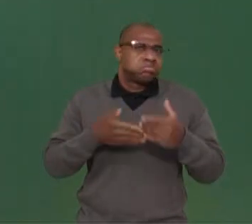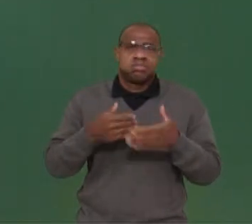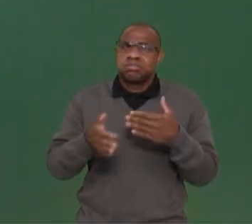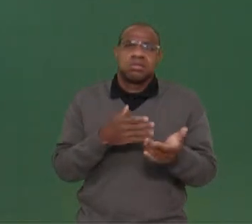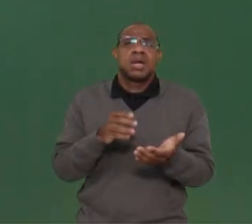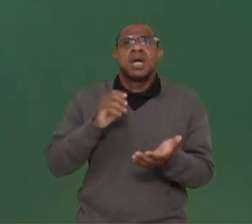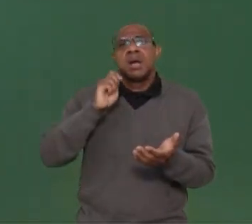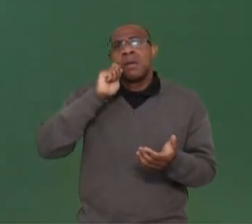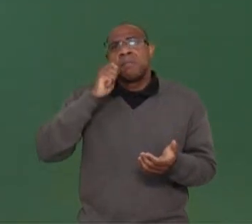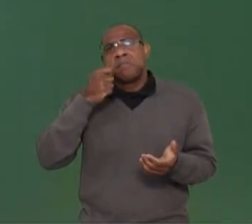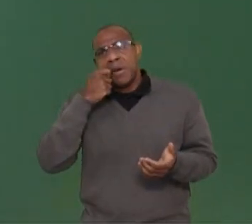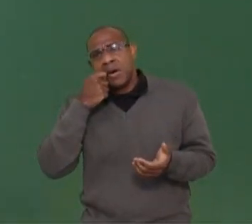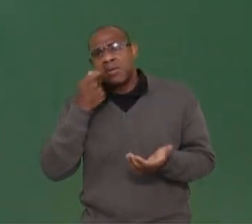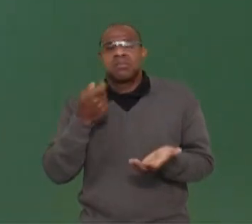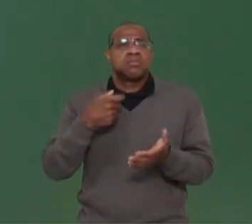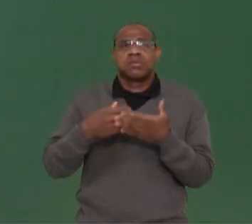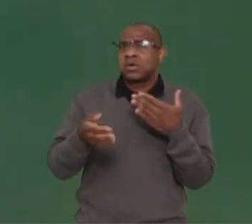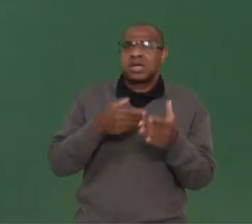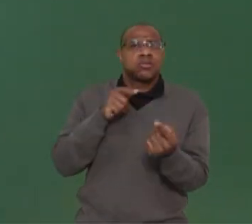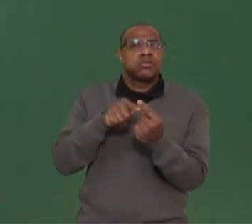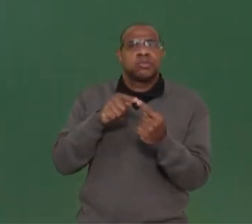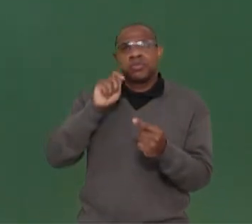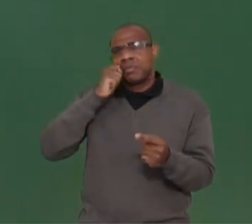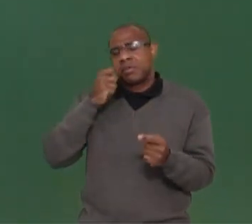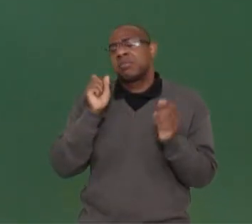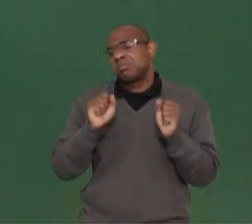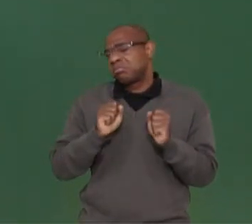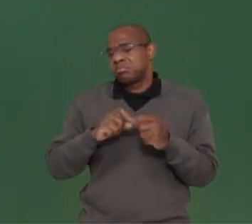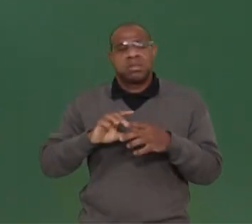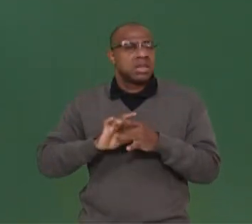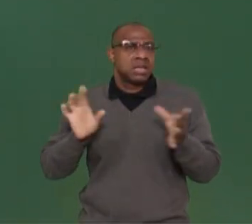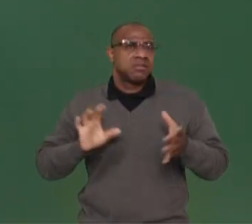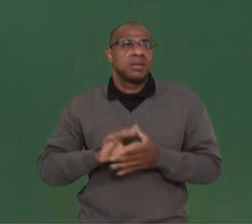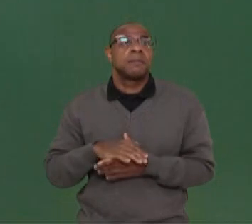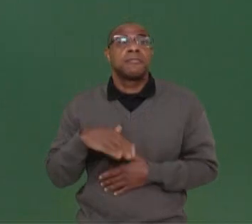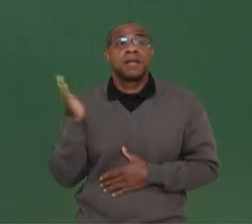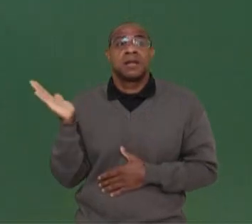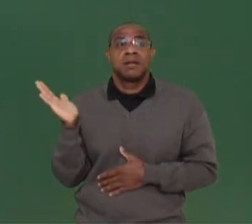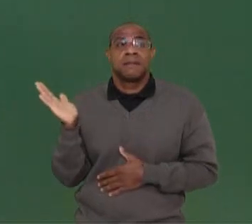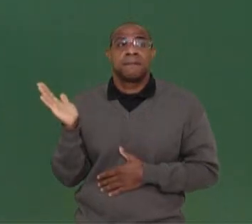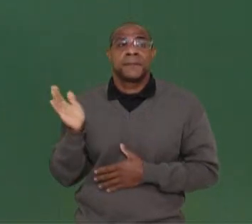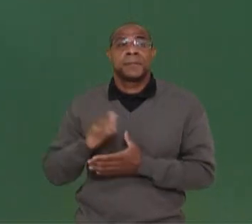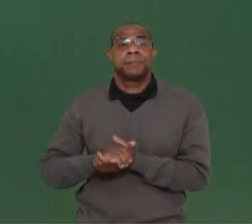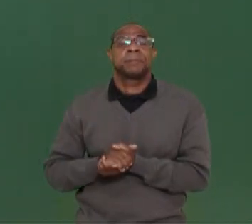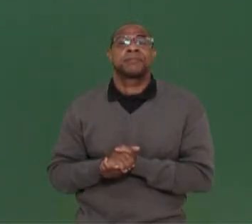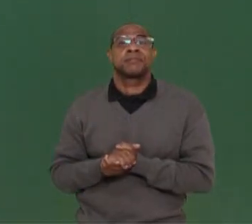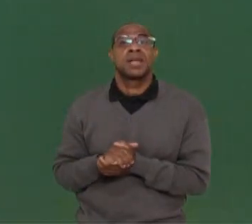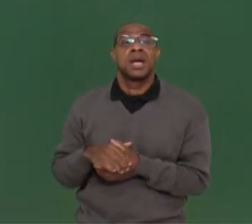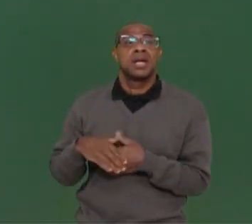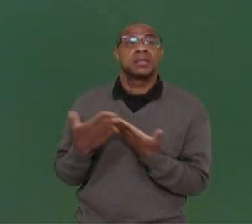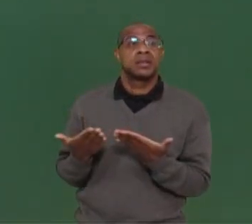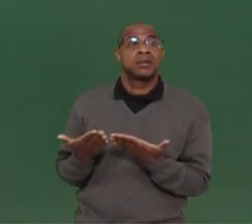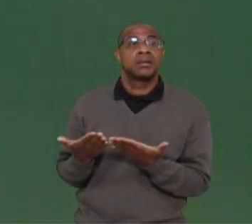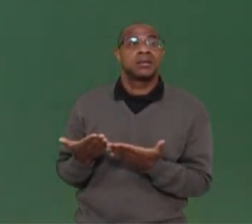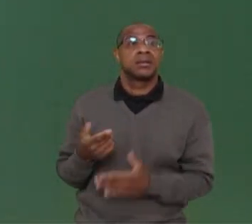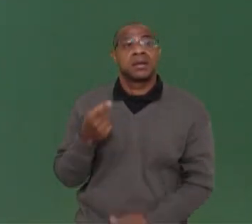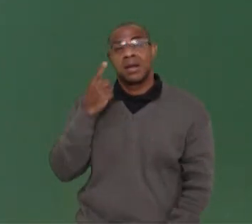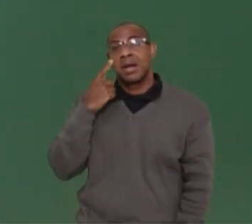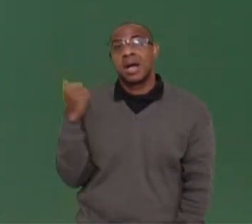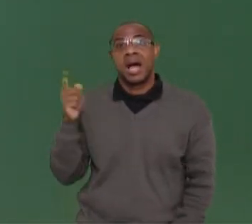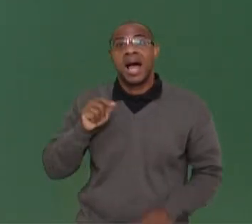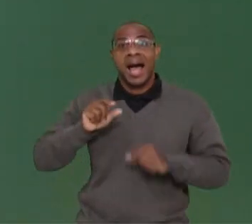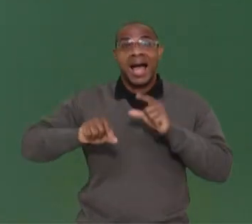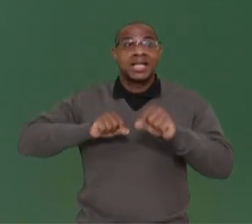recheio é de queijo, o sanduíche é de queijo. A escolha do molho interfere? Não interfere também. Então eu vou restringir a